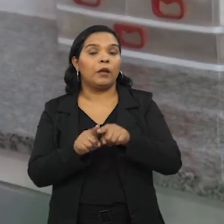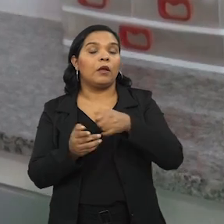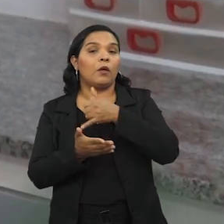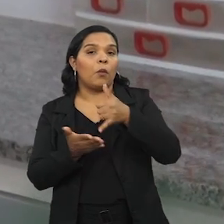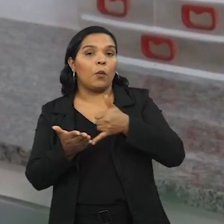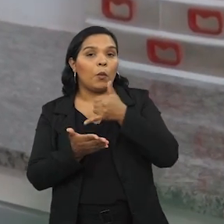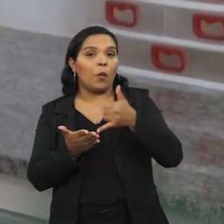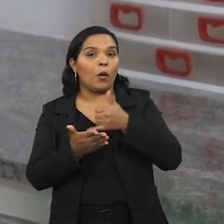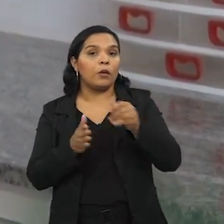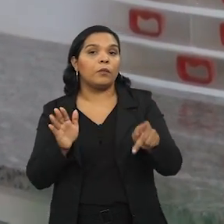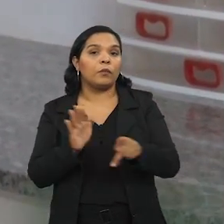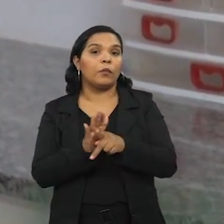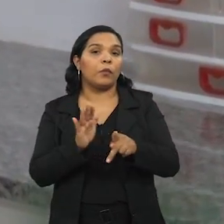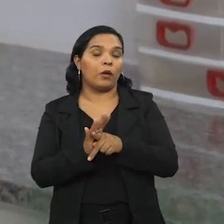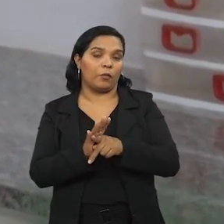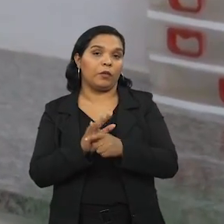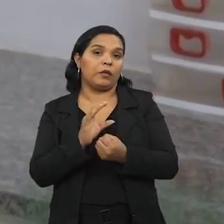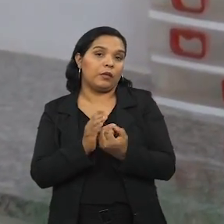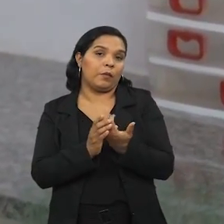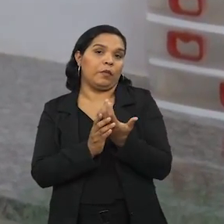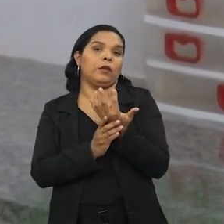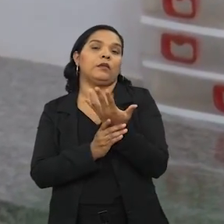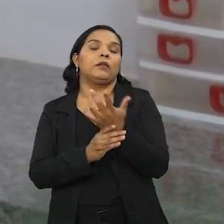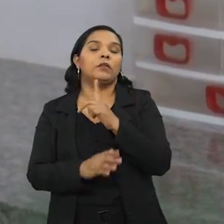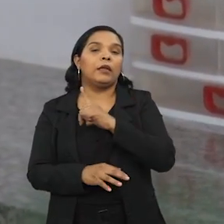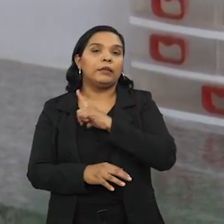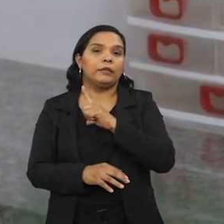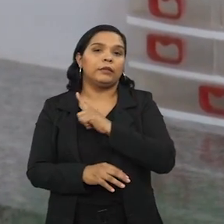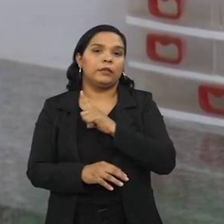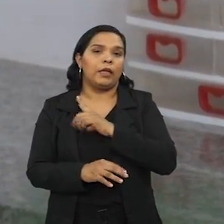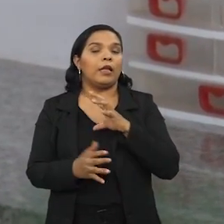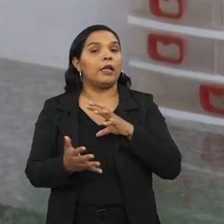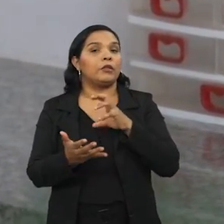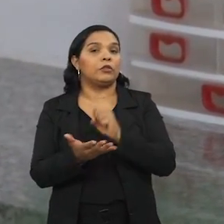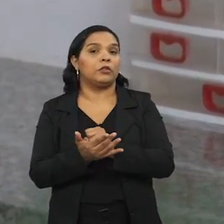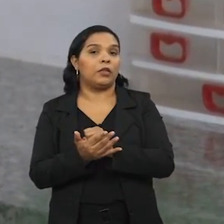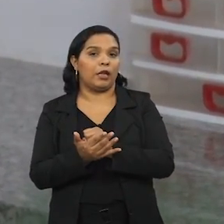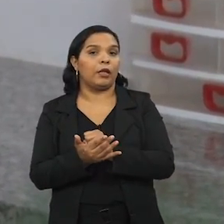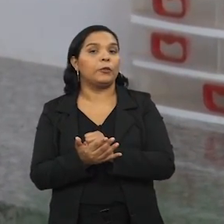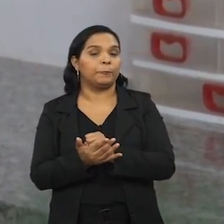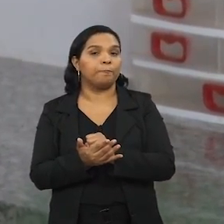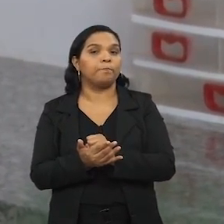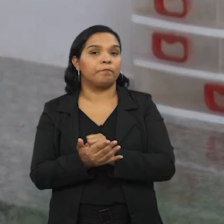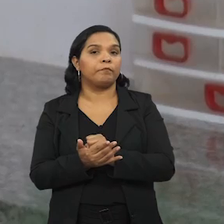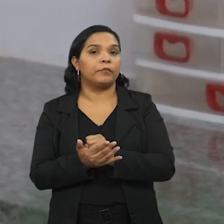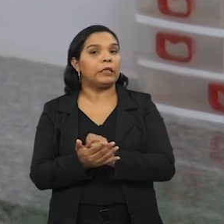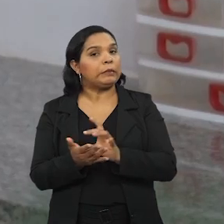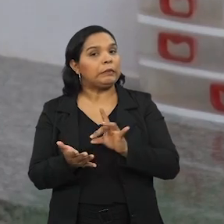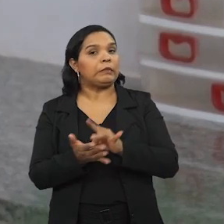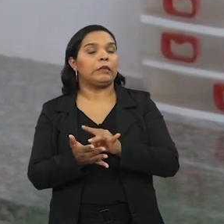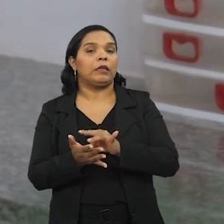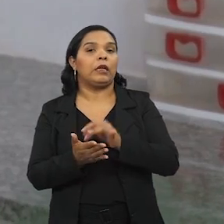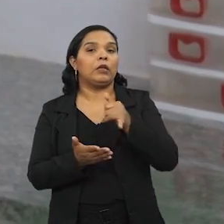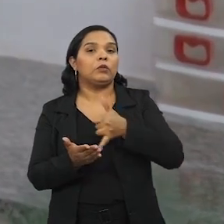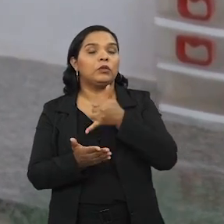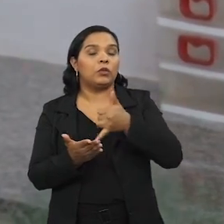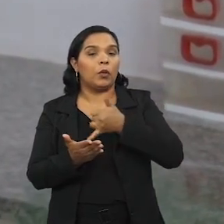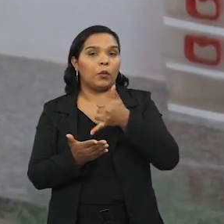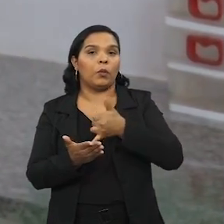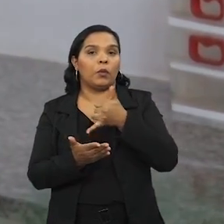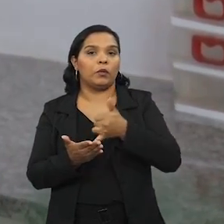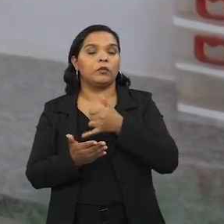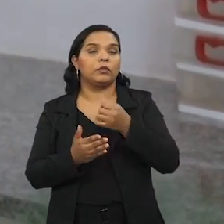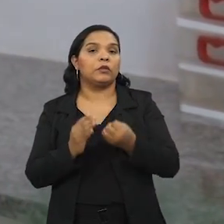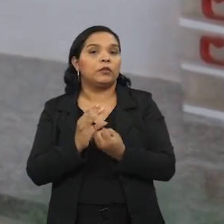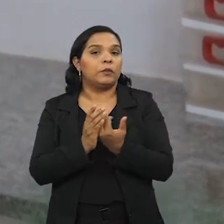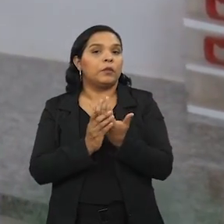então os óleos essenciais eles já são produtos da planta, né? Então a gente já tem aí registrado uma patente, né? A